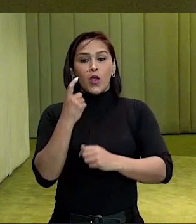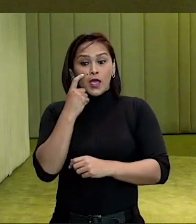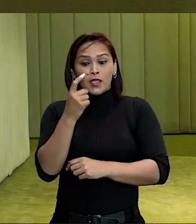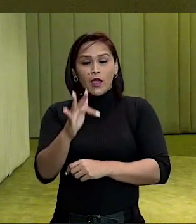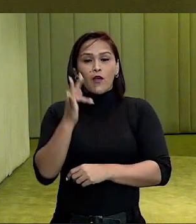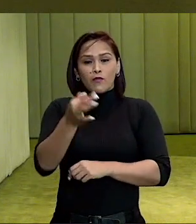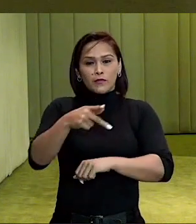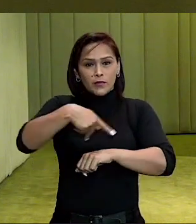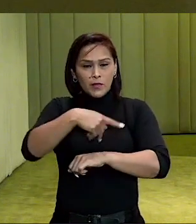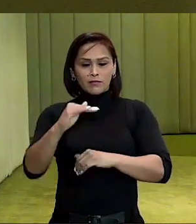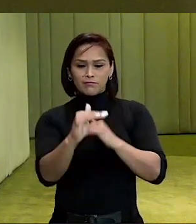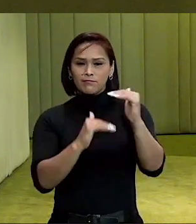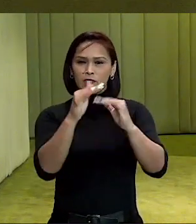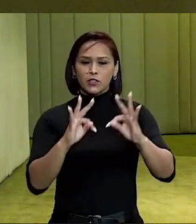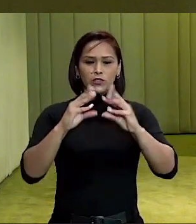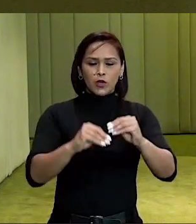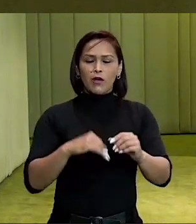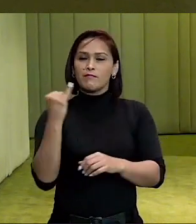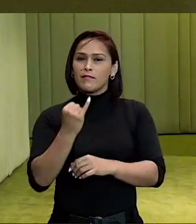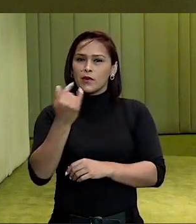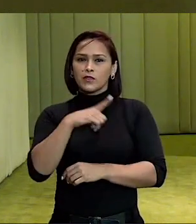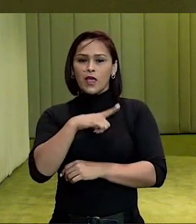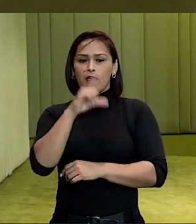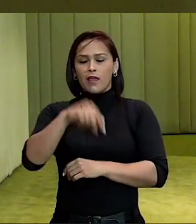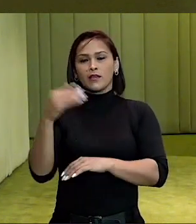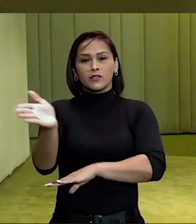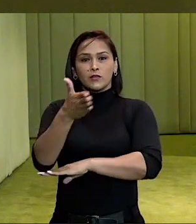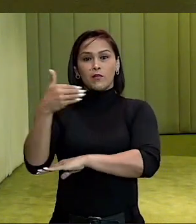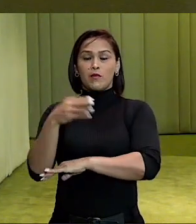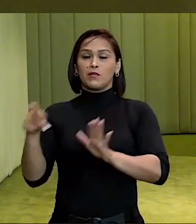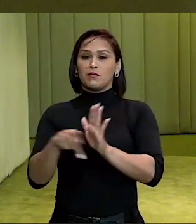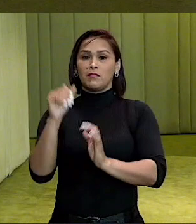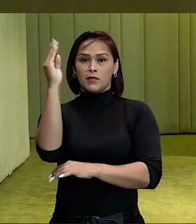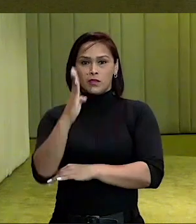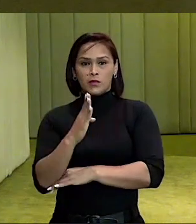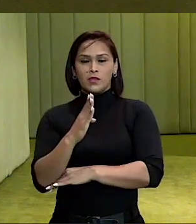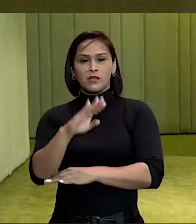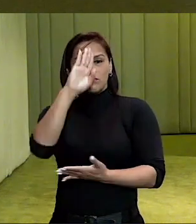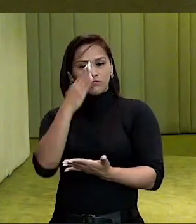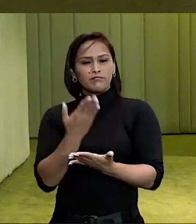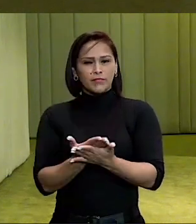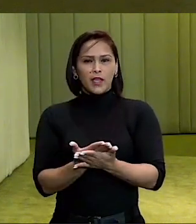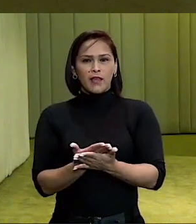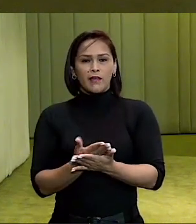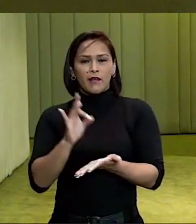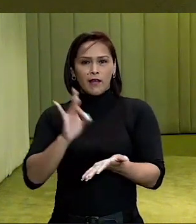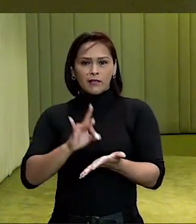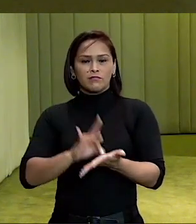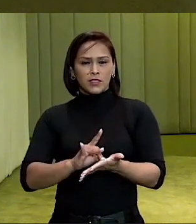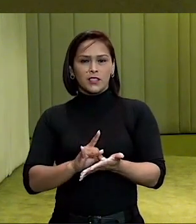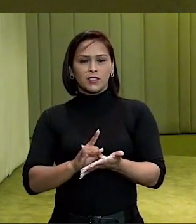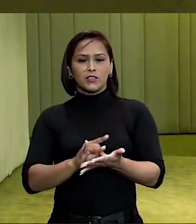No desempenho dessas tarefas essenciais, a diplomacia brasileira conta merecidamente